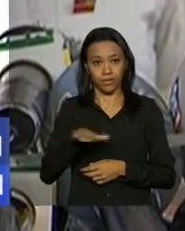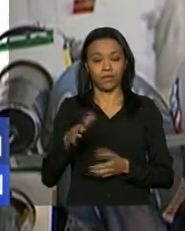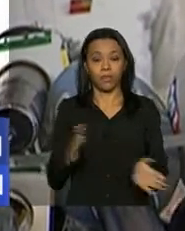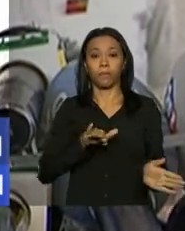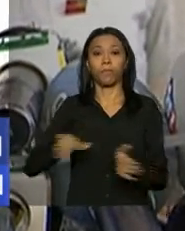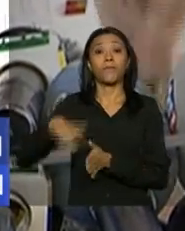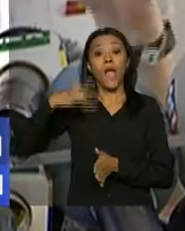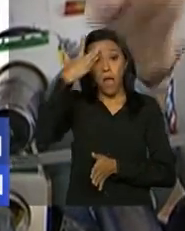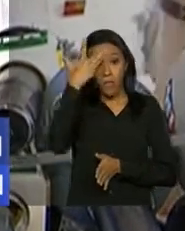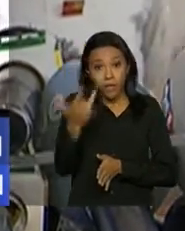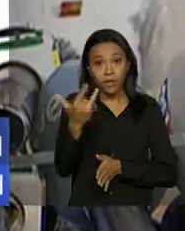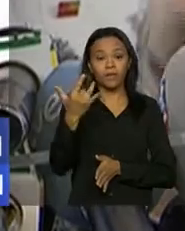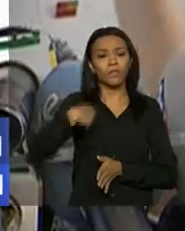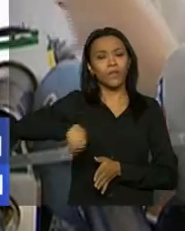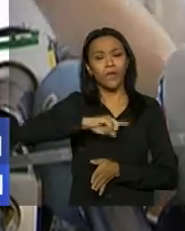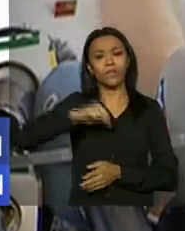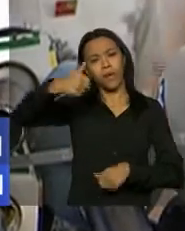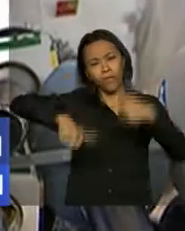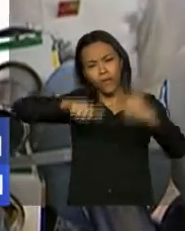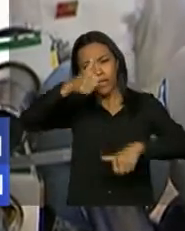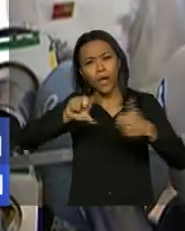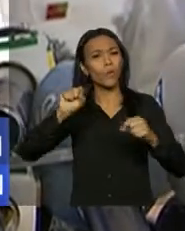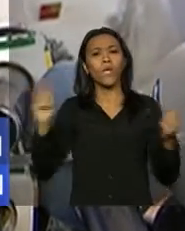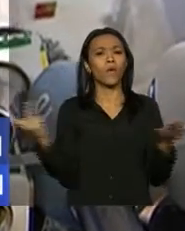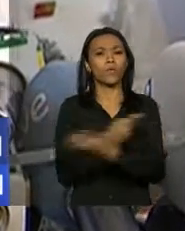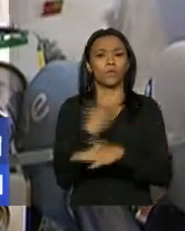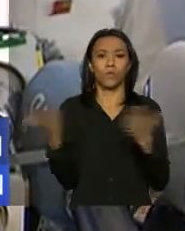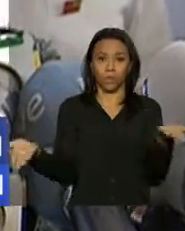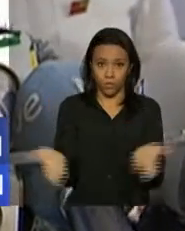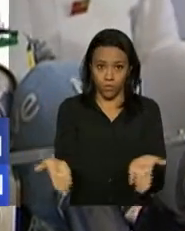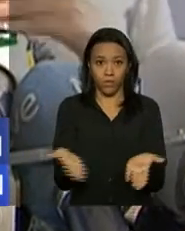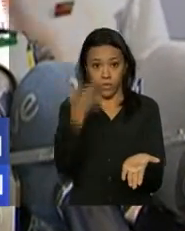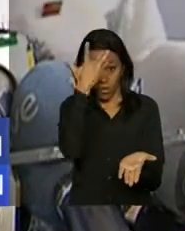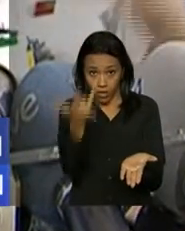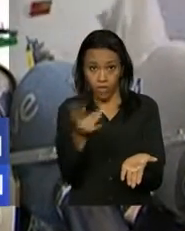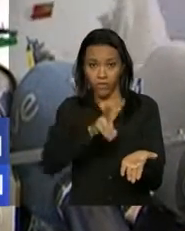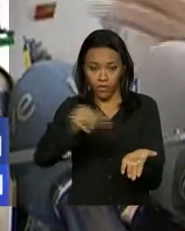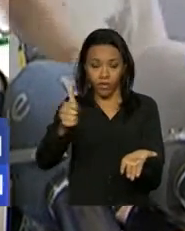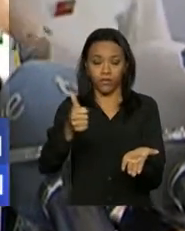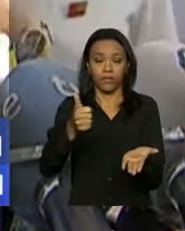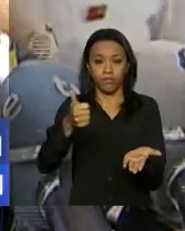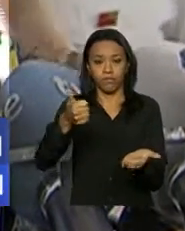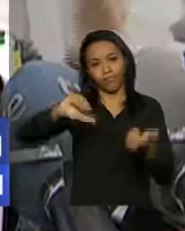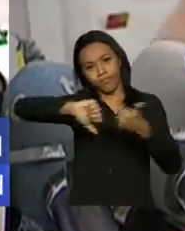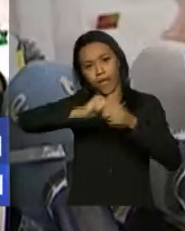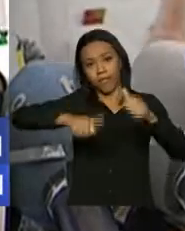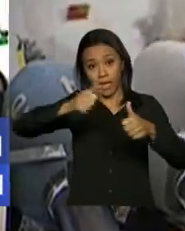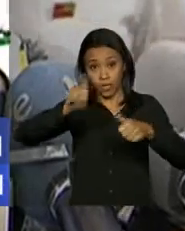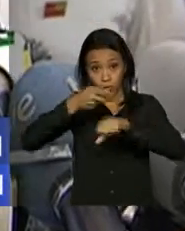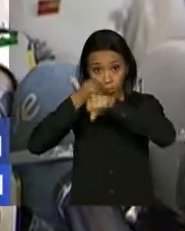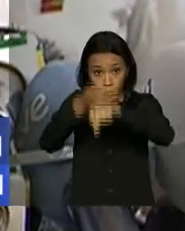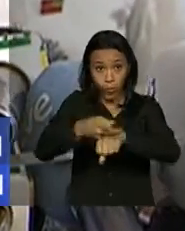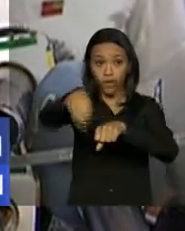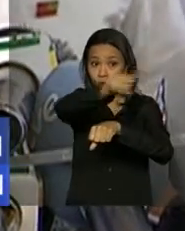Amanhã nós pretendemos fazer um balanço de tudo que foi feito hoje. Amanhã nós iremos procurar vocês